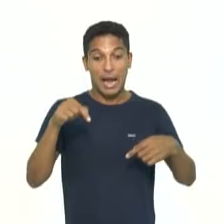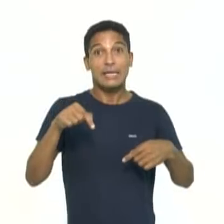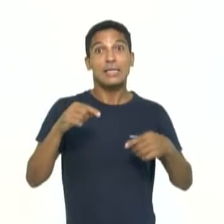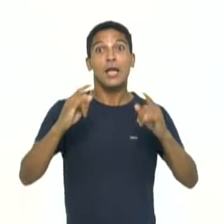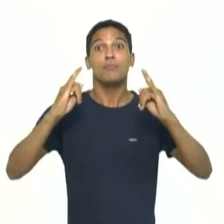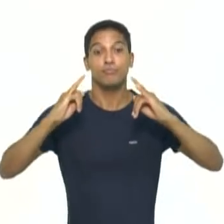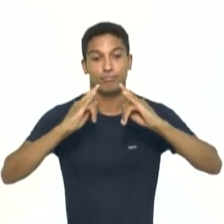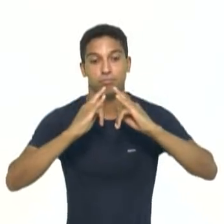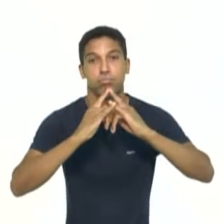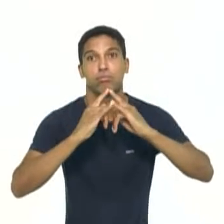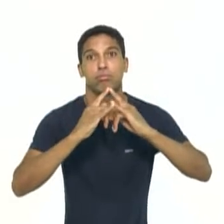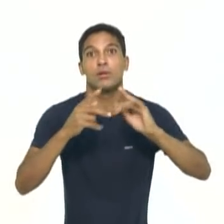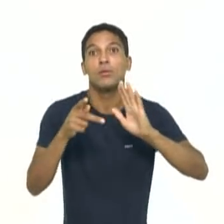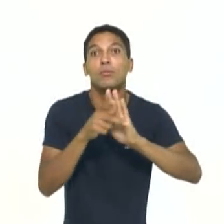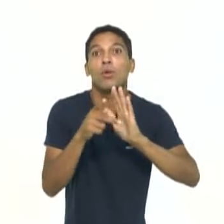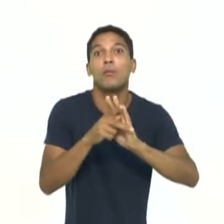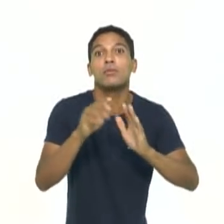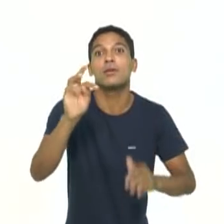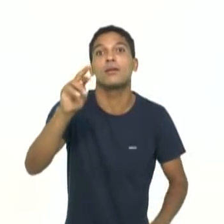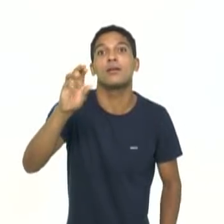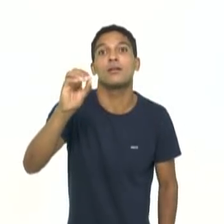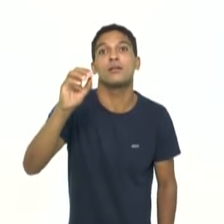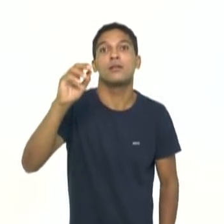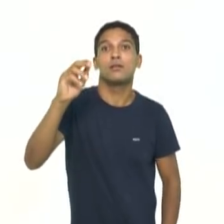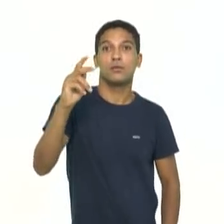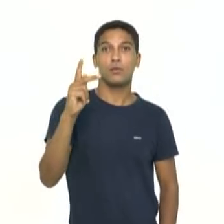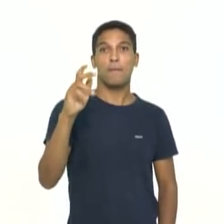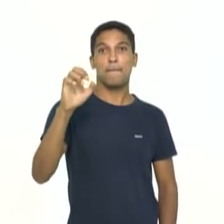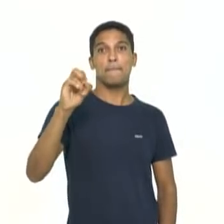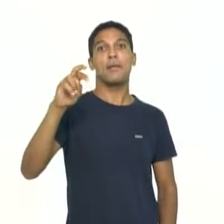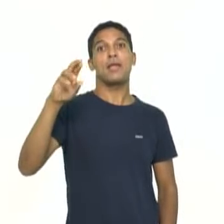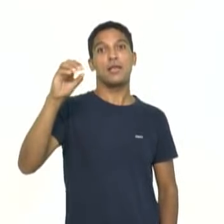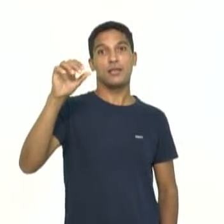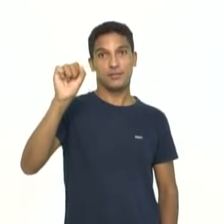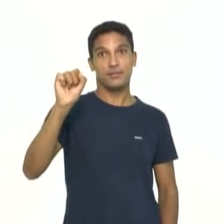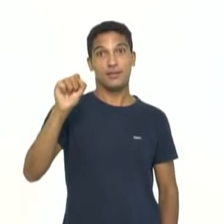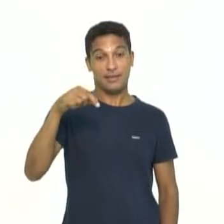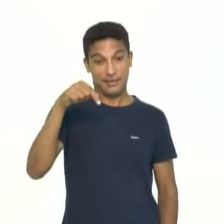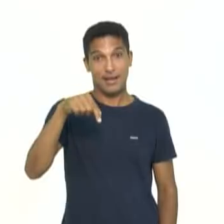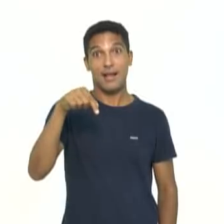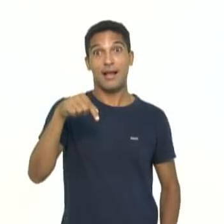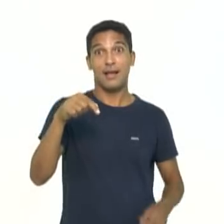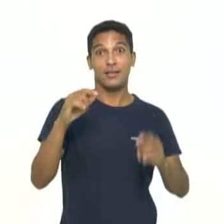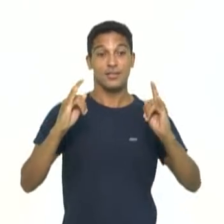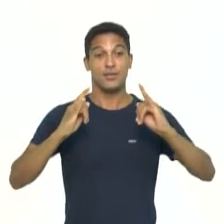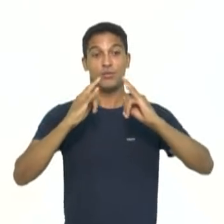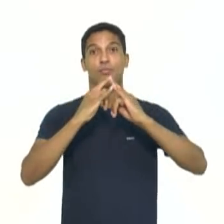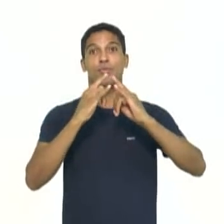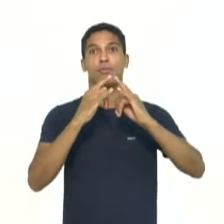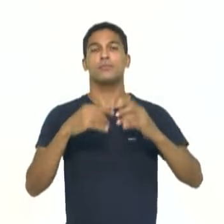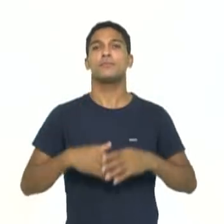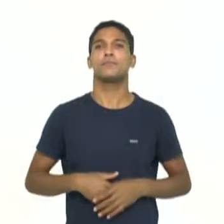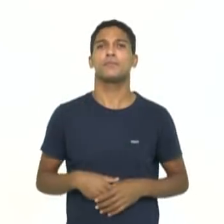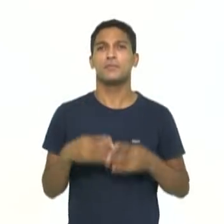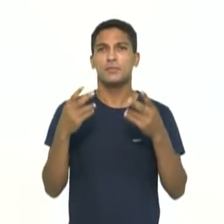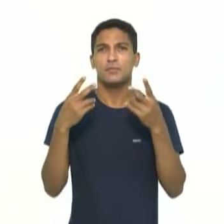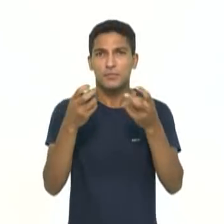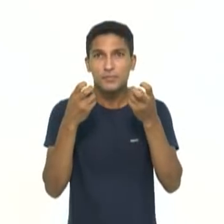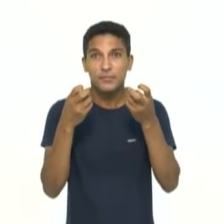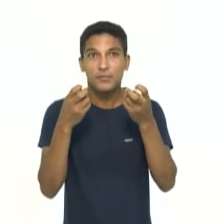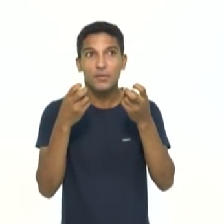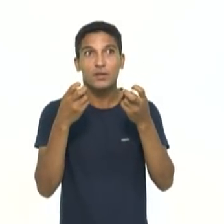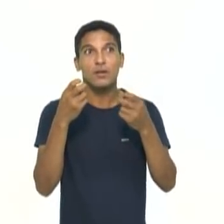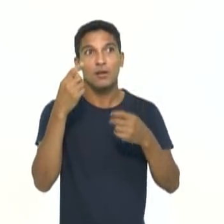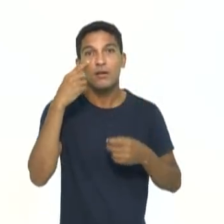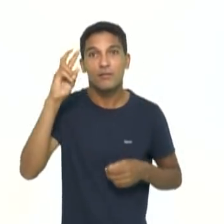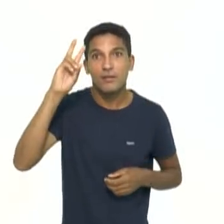é, inclusive vocês já devem ter notado que a nossa indumentária, o nosso traje é diferente. Por que será?